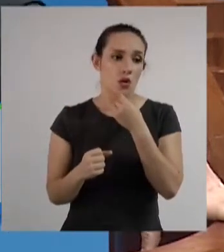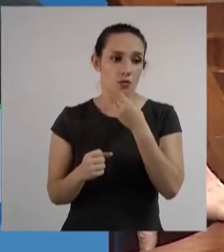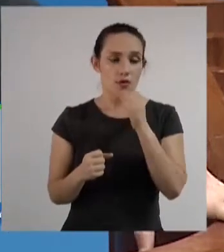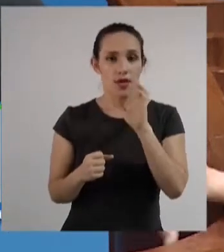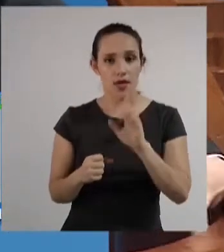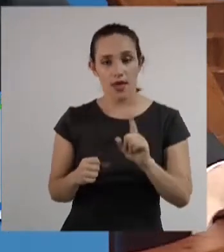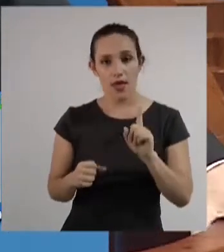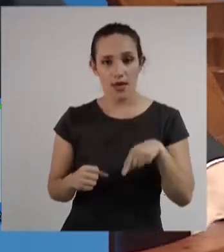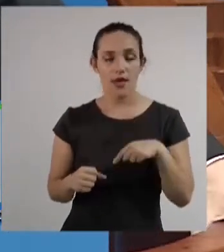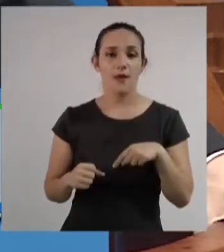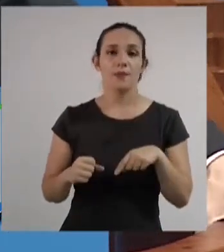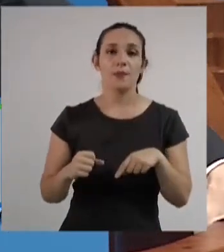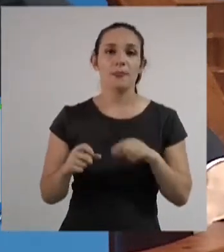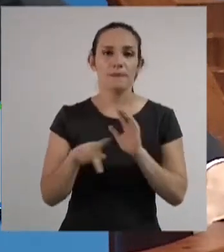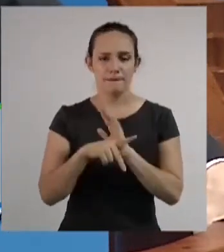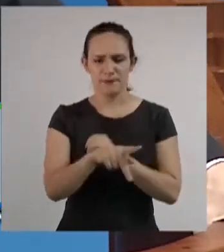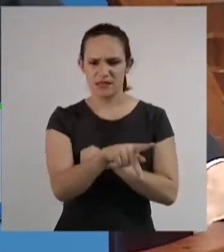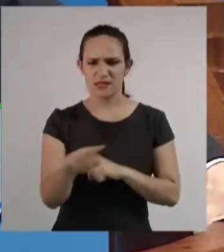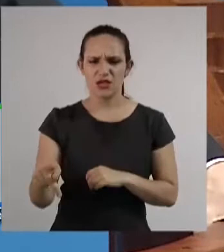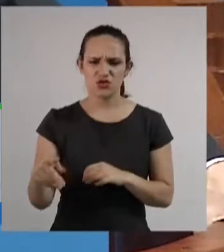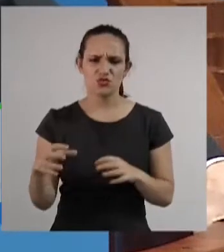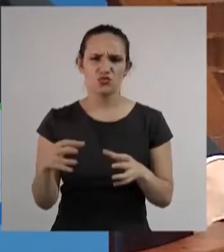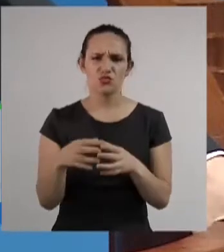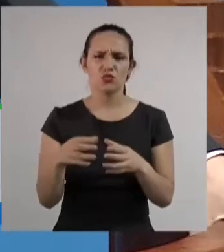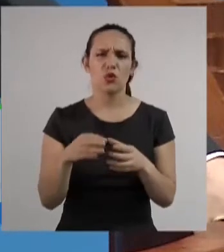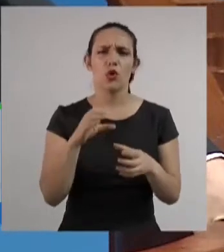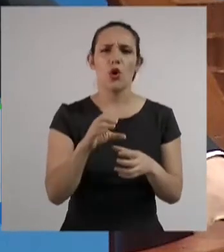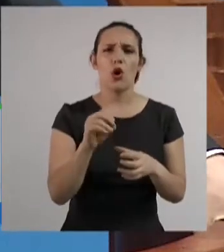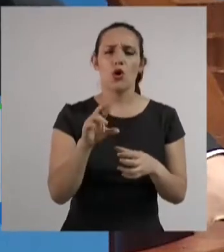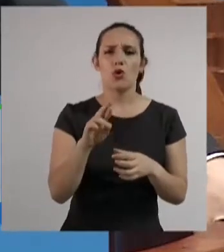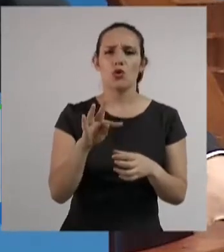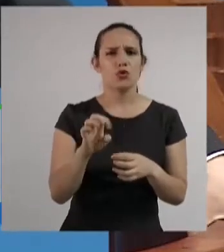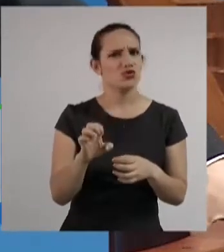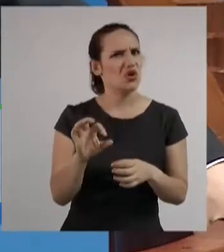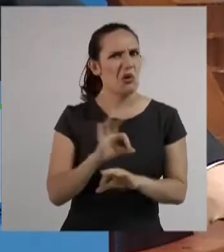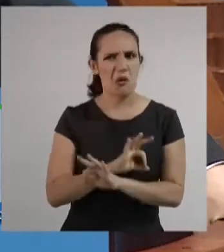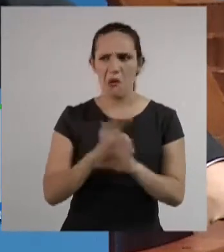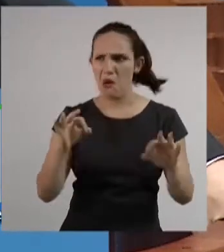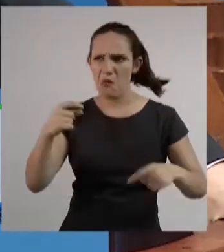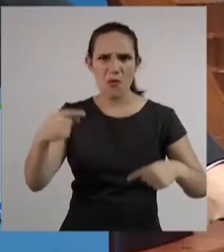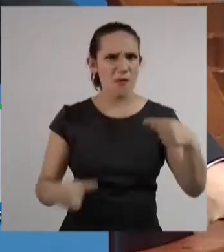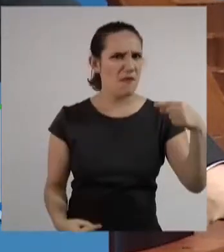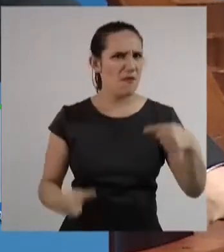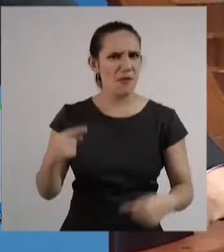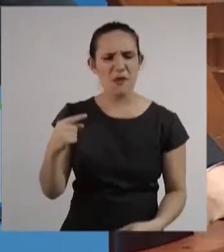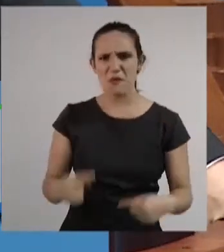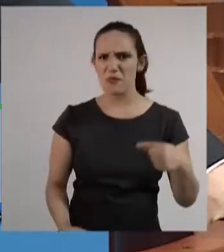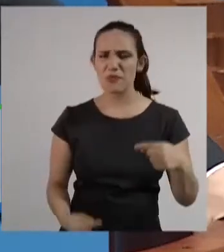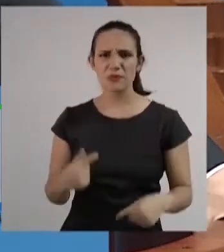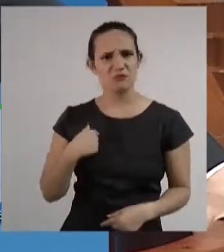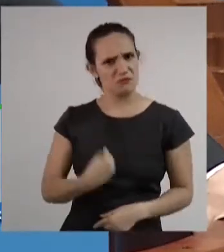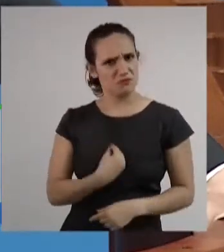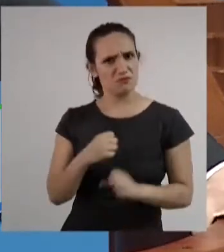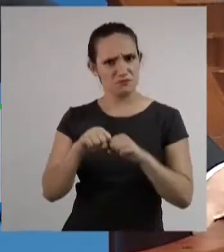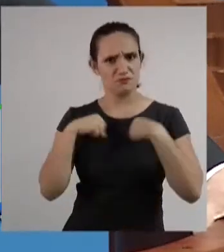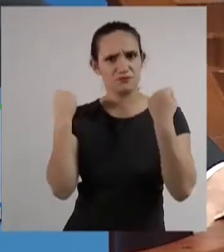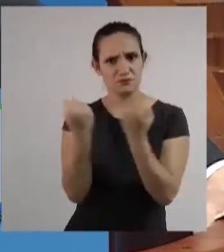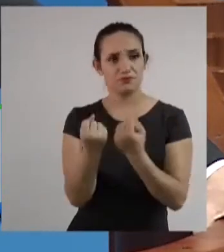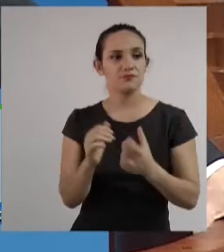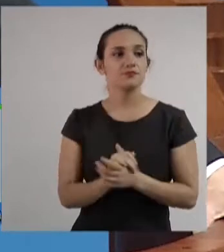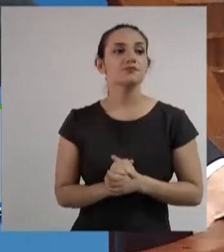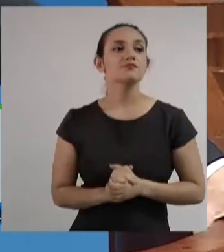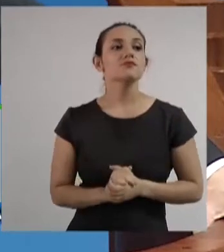CUT, muito bom, por sinal, o nível dos debates, e neste